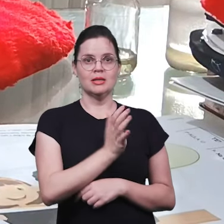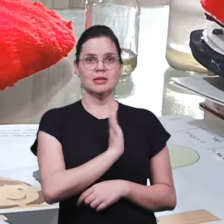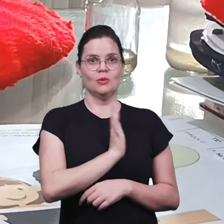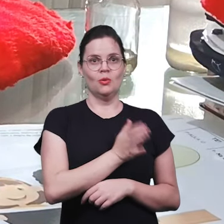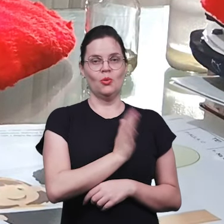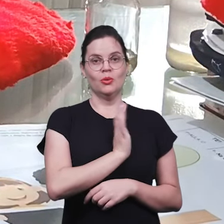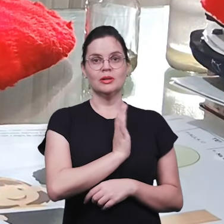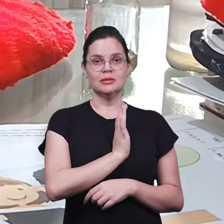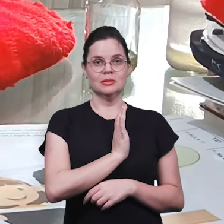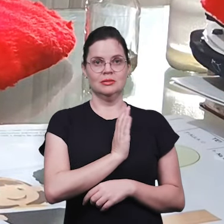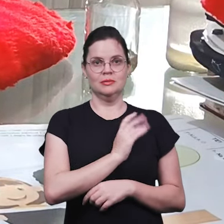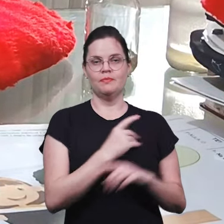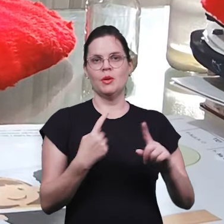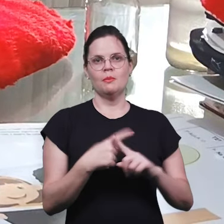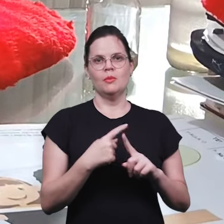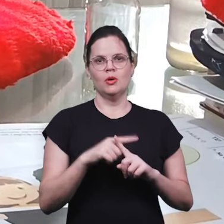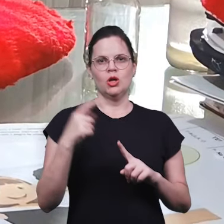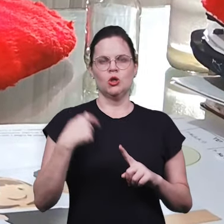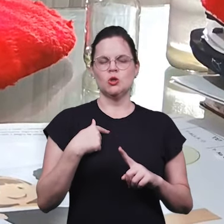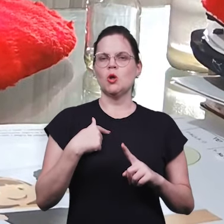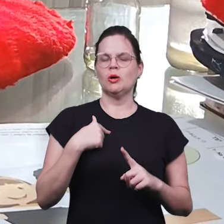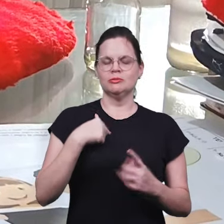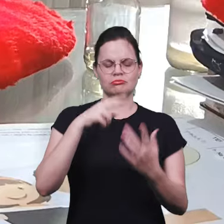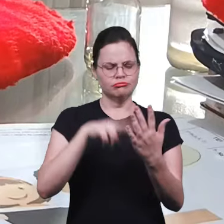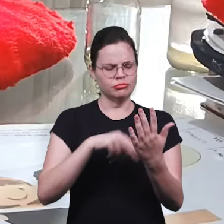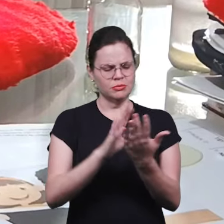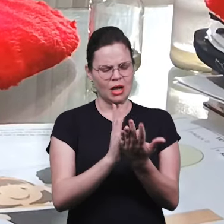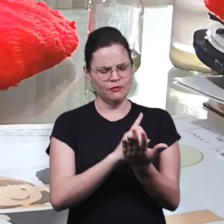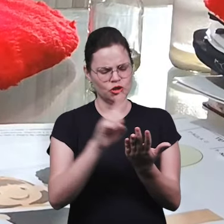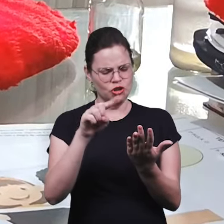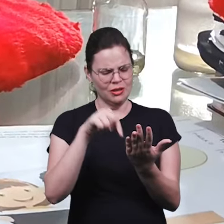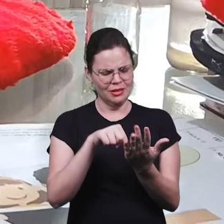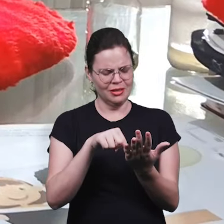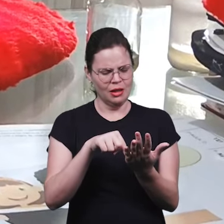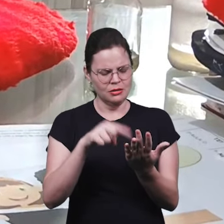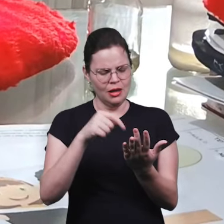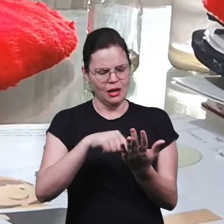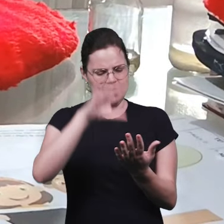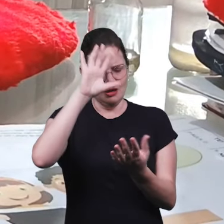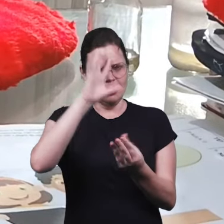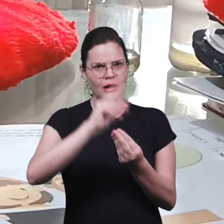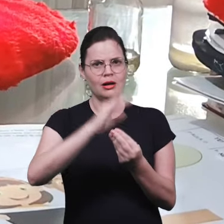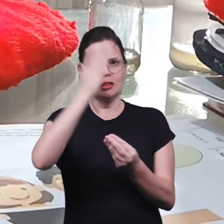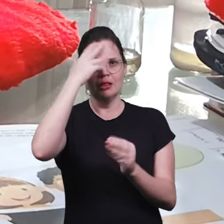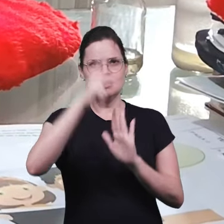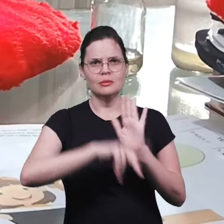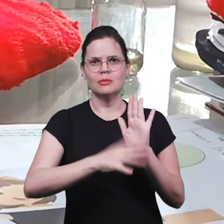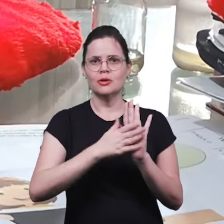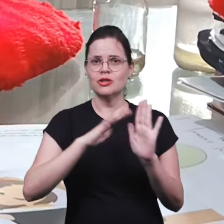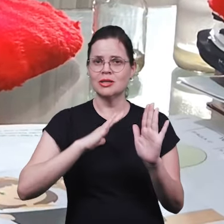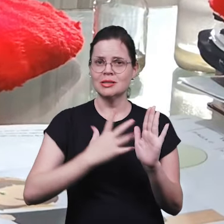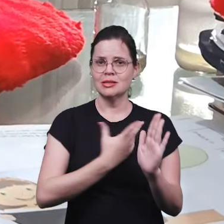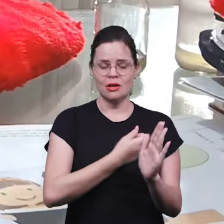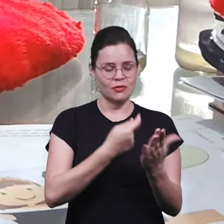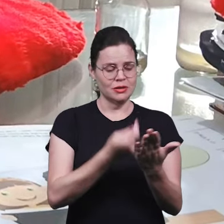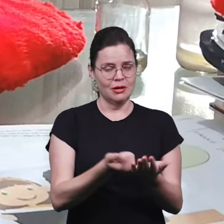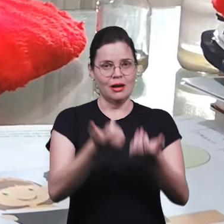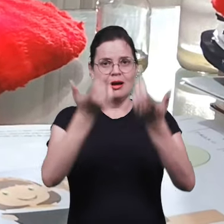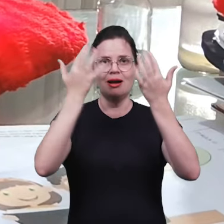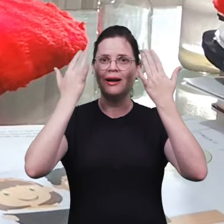coração, porque nós ouvimos a palavra do Senhor, o Senhor traz salvação à nossa vida, traz